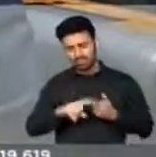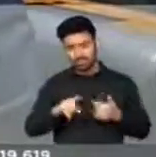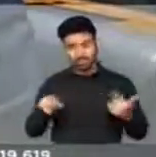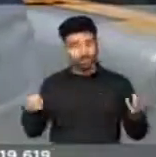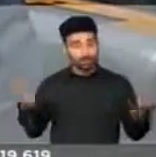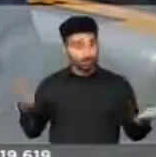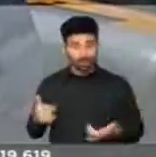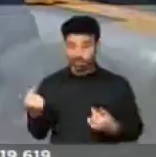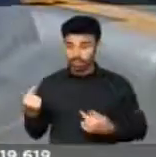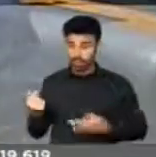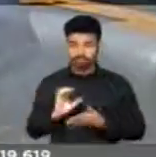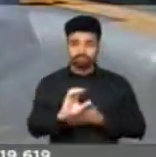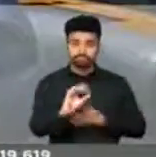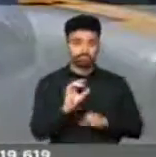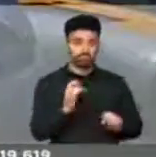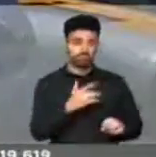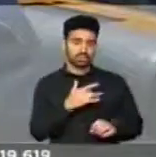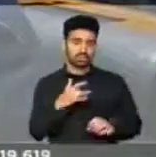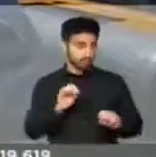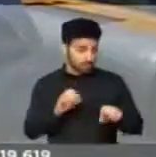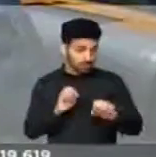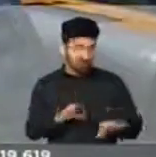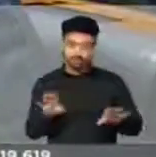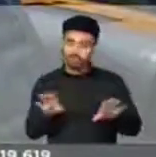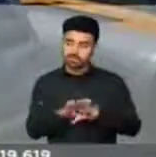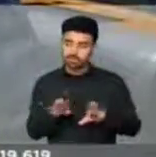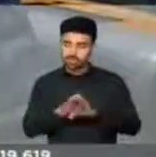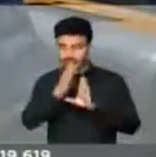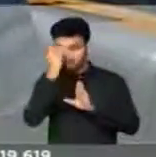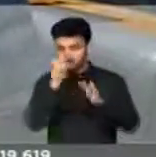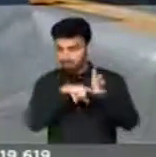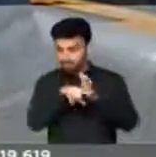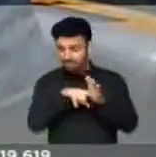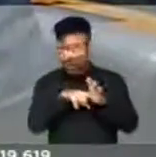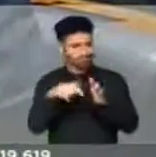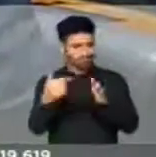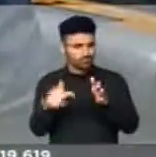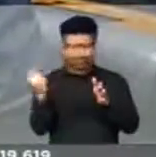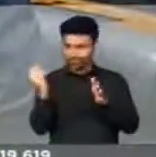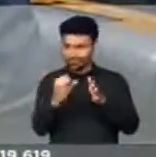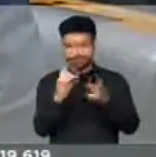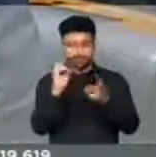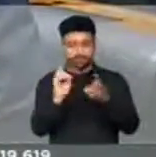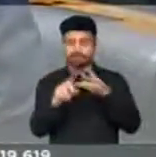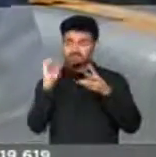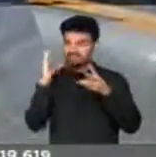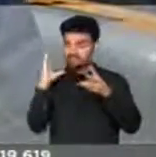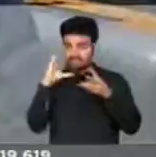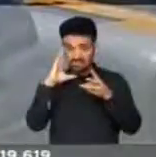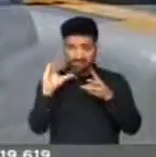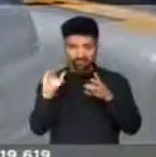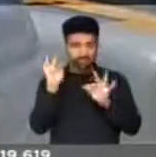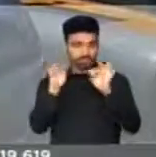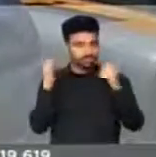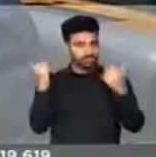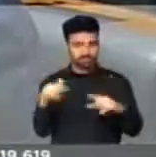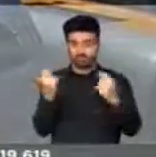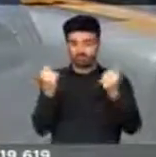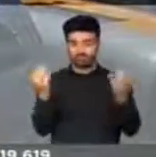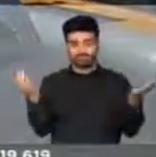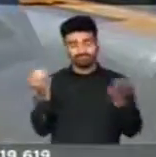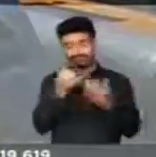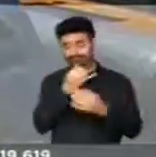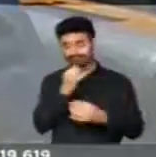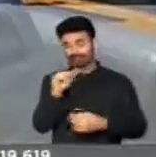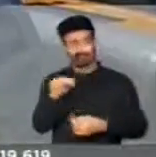para a educação, e nem para os nossos pesquisadores, e nem para a ciência e tecnologia. Infelizmente, esse desgoverno que está